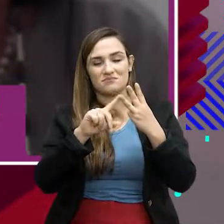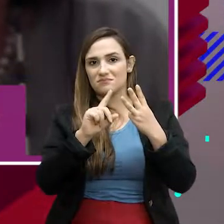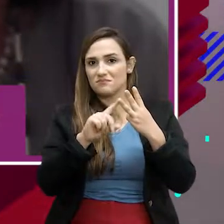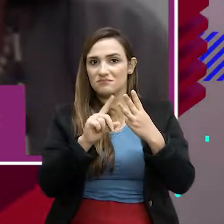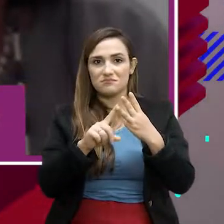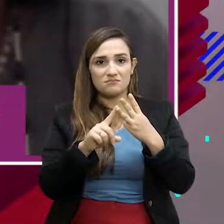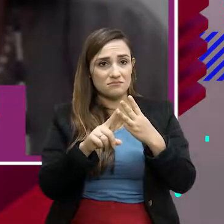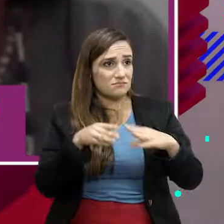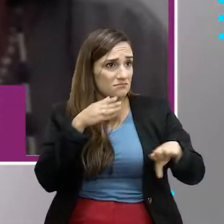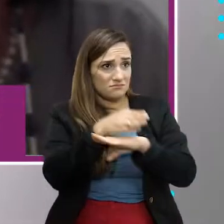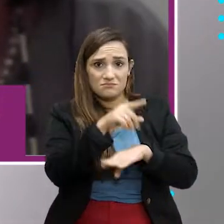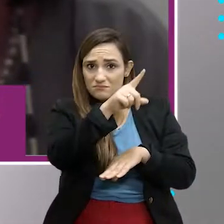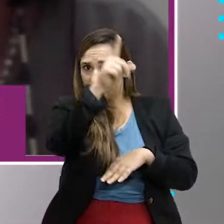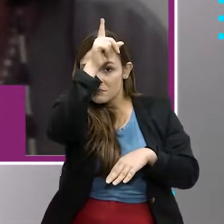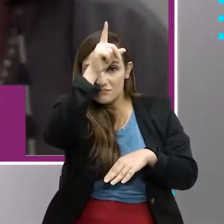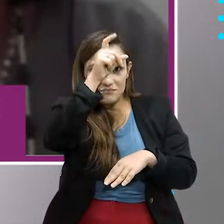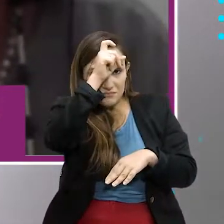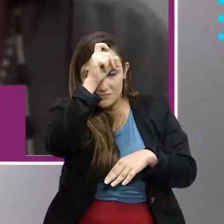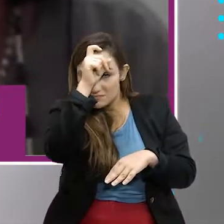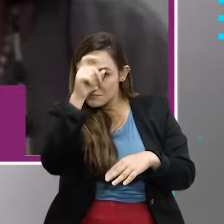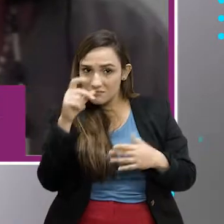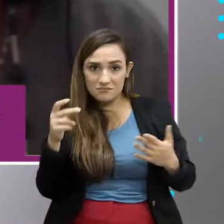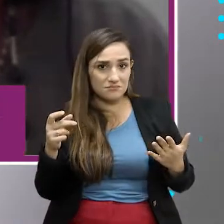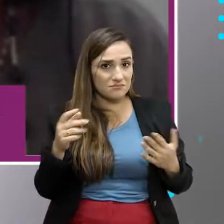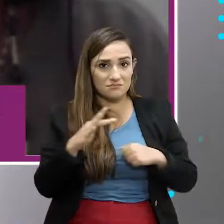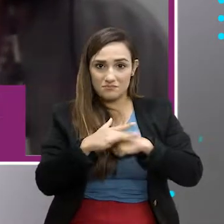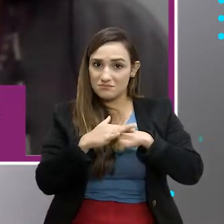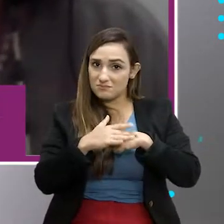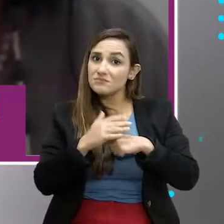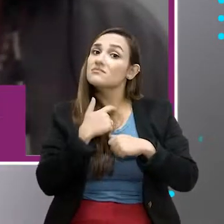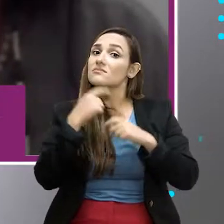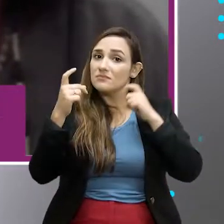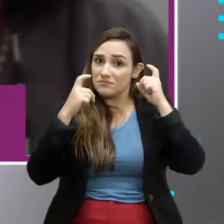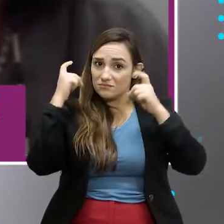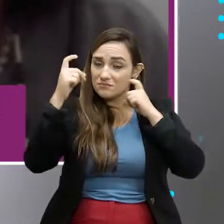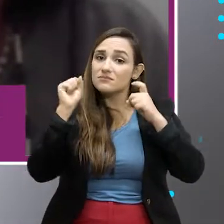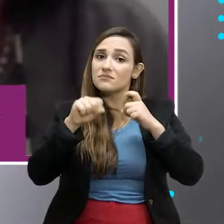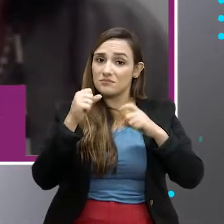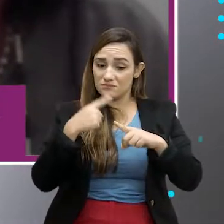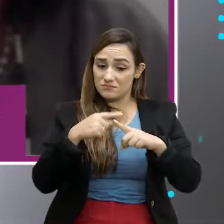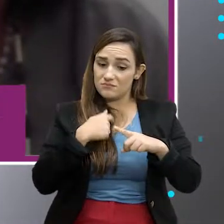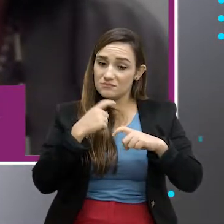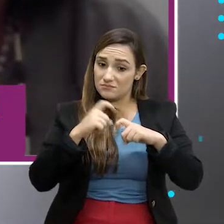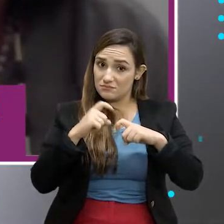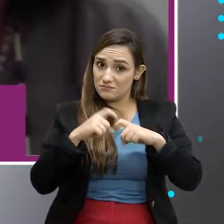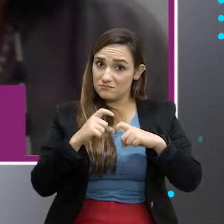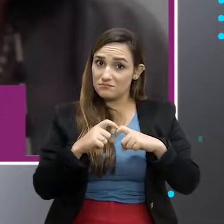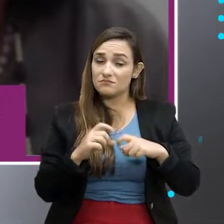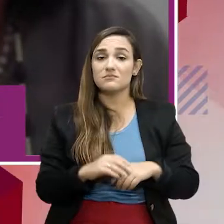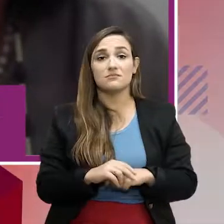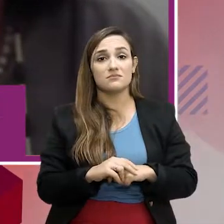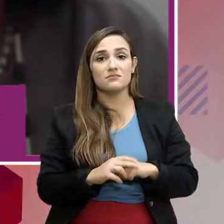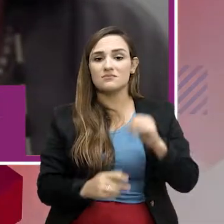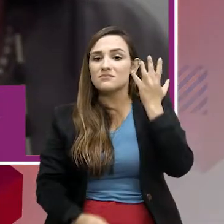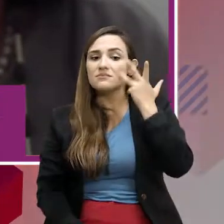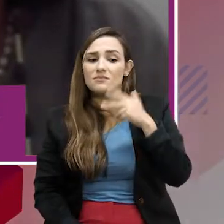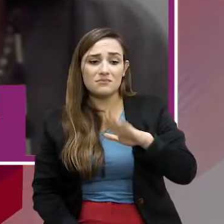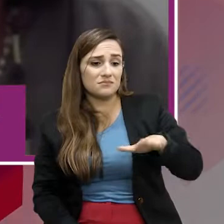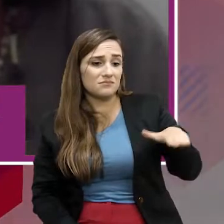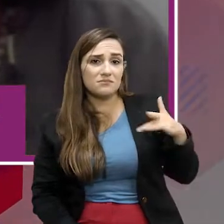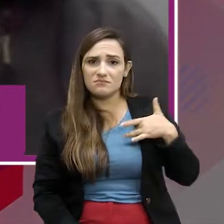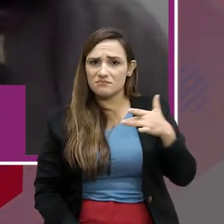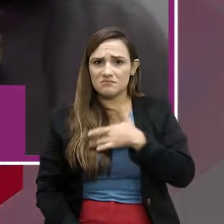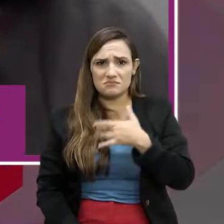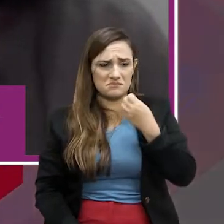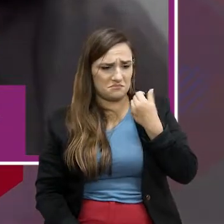os bebês, as crianças abaixo de 5 anos, que estão lotando as CTIs pediátricas, né? E é uma coisa que